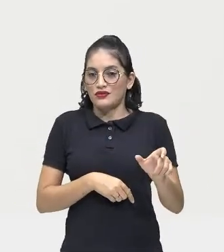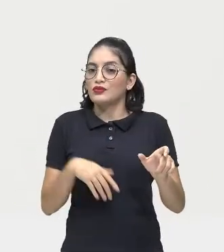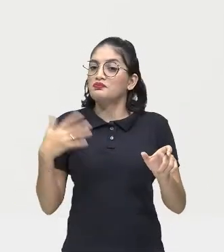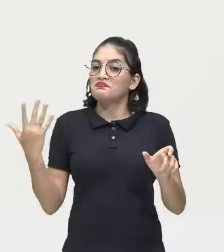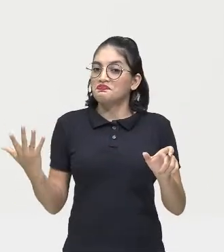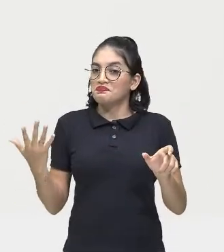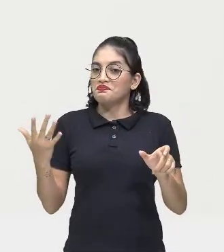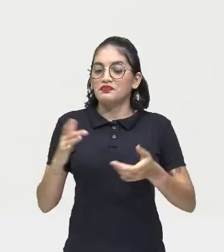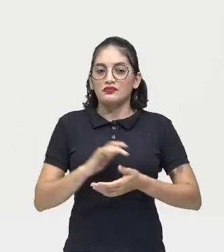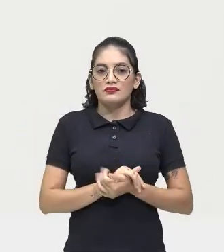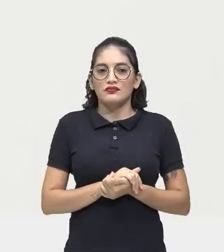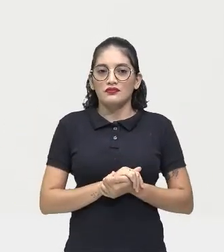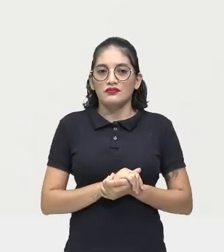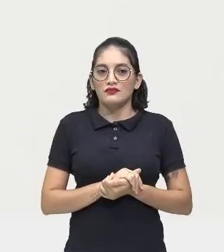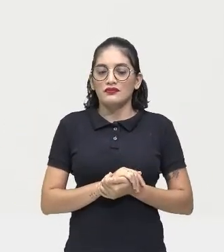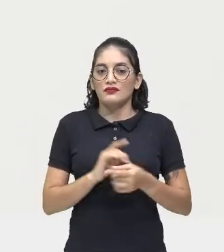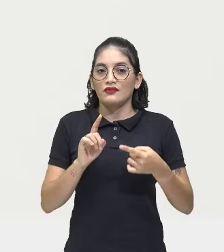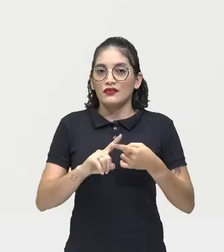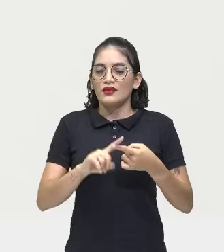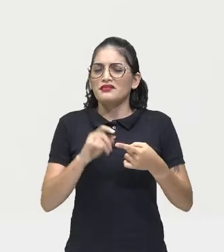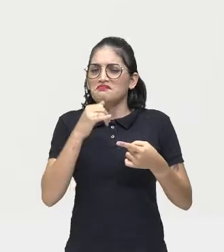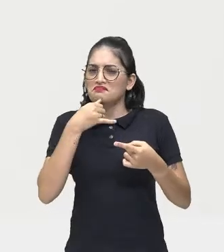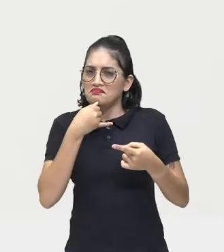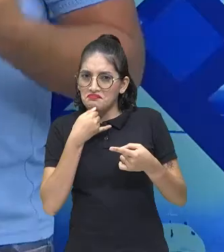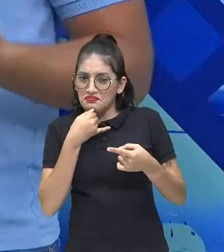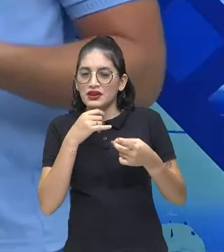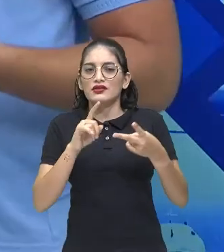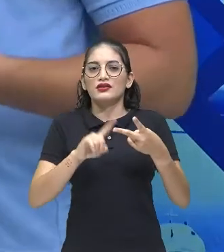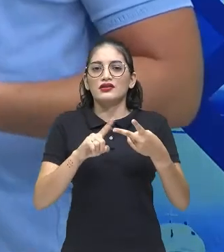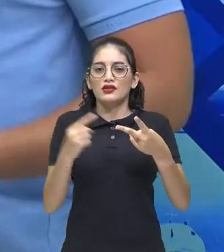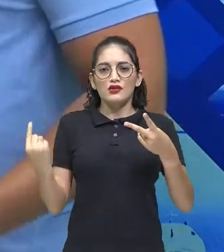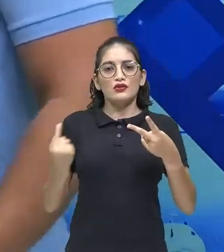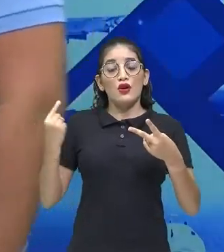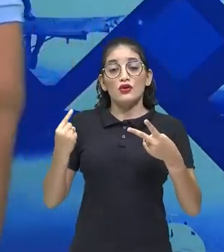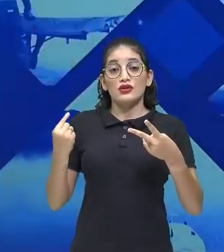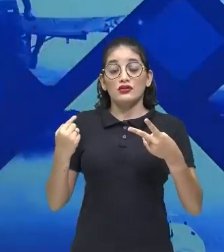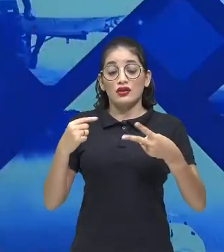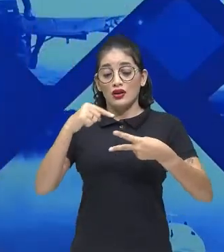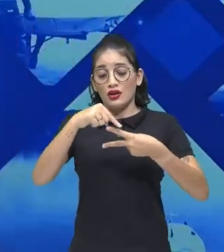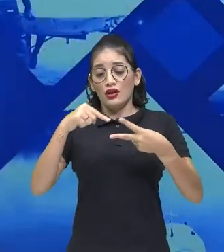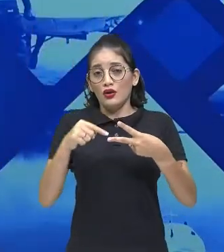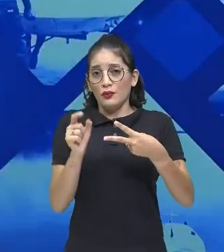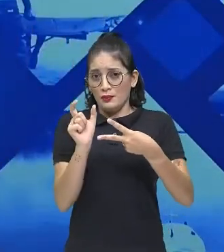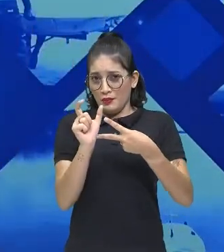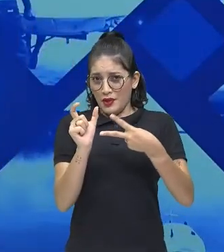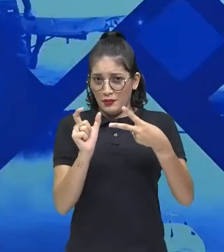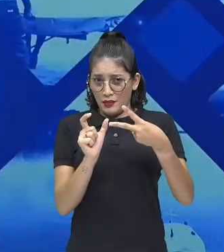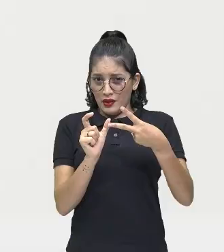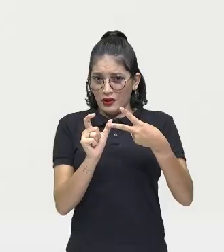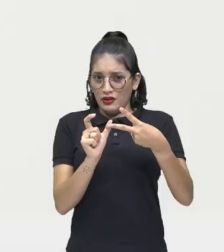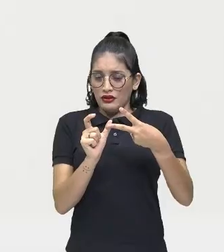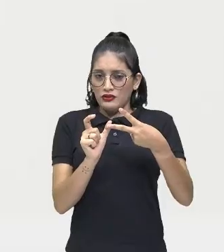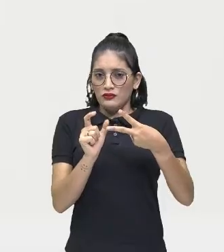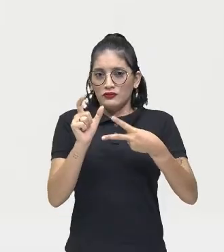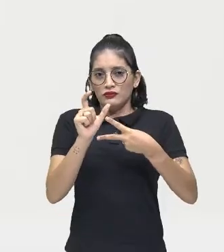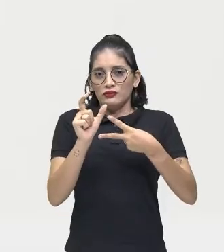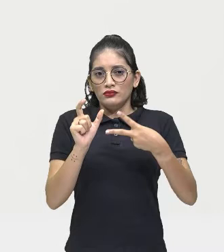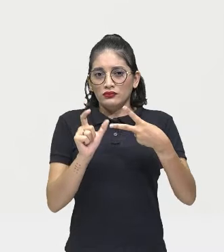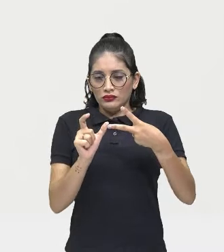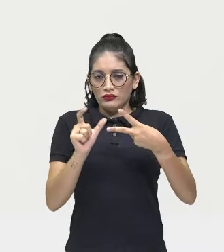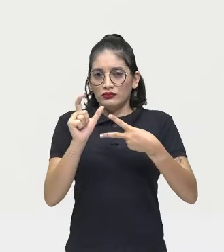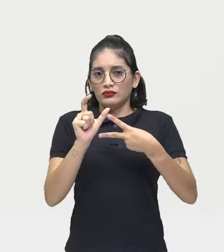que triste e sozinho. Observe que essas duas palavras aqui, triste